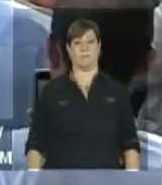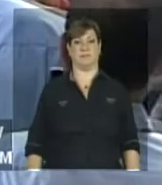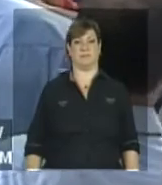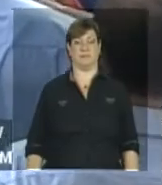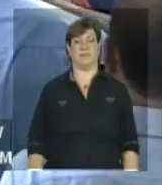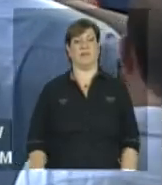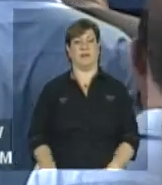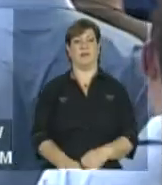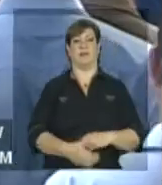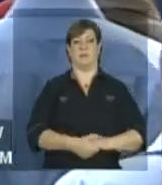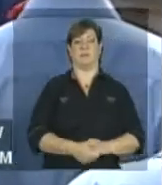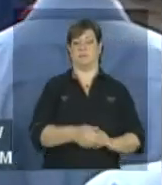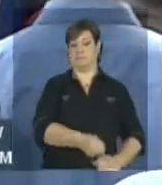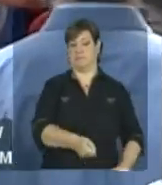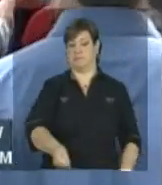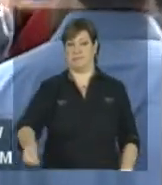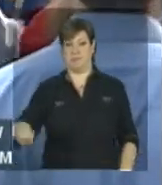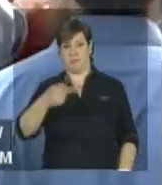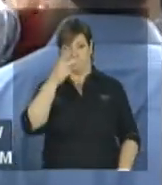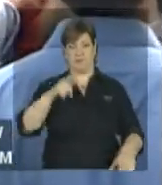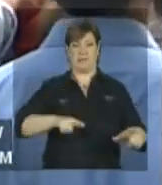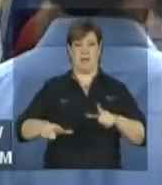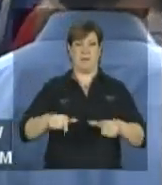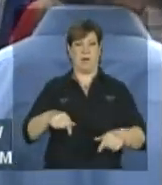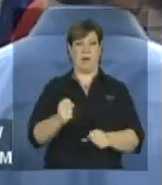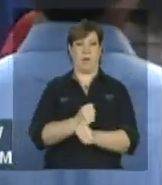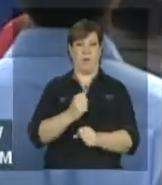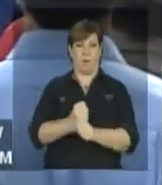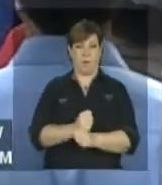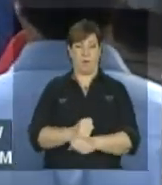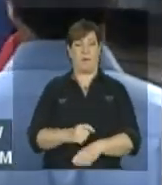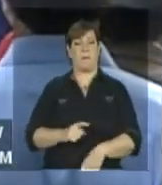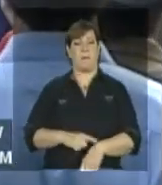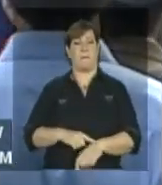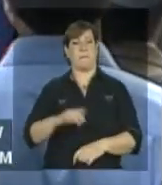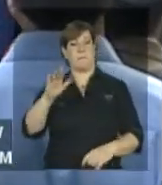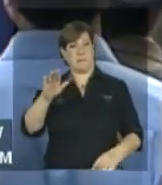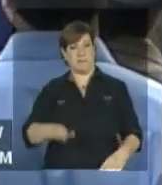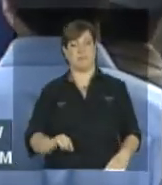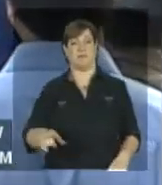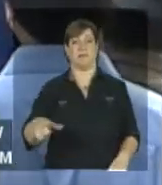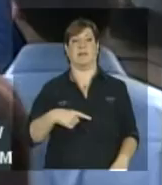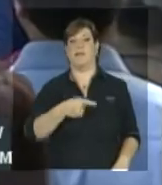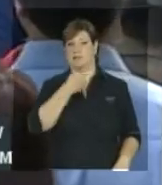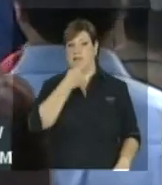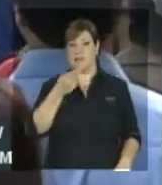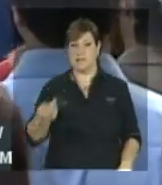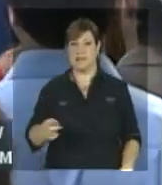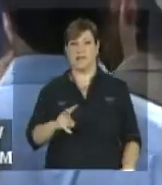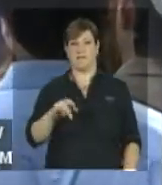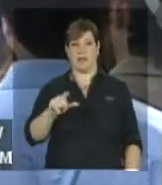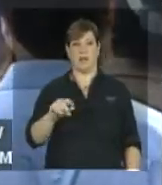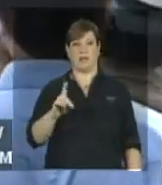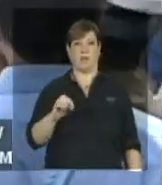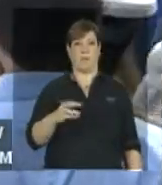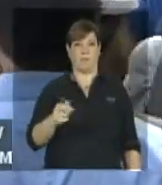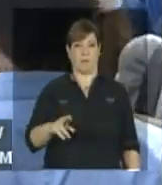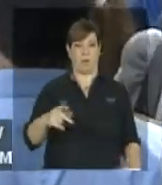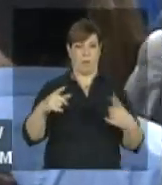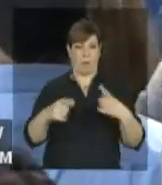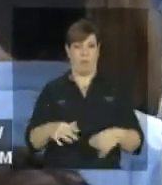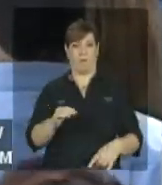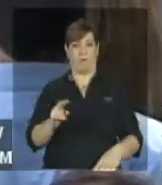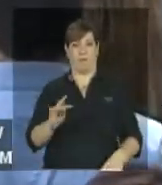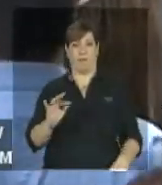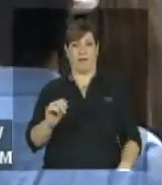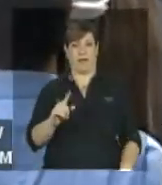Sendo cumprimentada por funcionários da obra. Mais tarde, então, ela visita o projeto Vila do Mar em Fortaleza, que